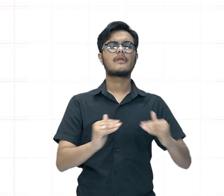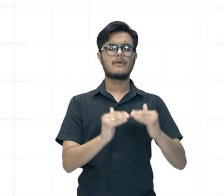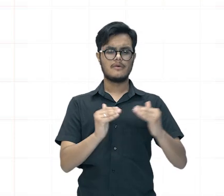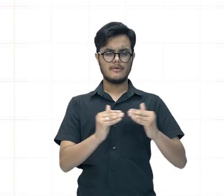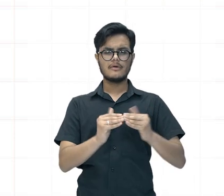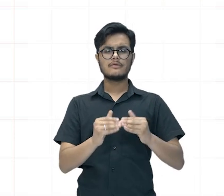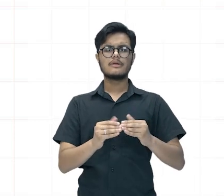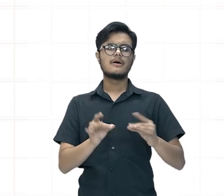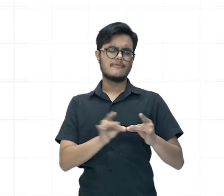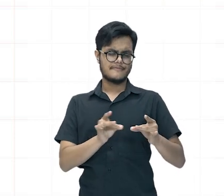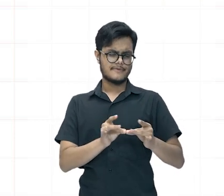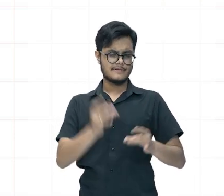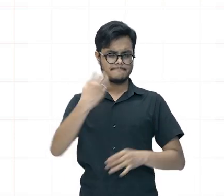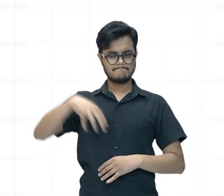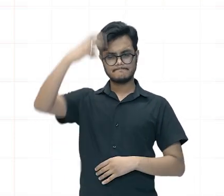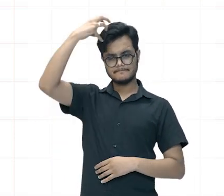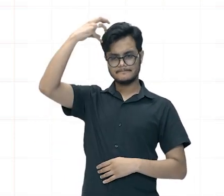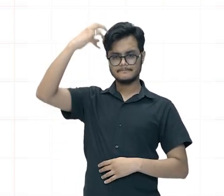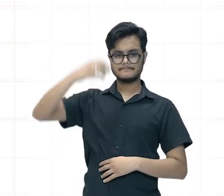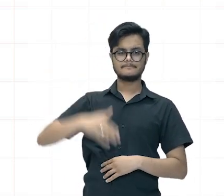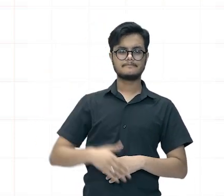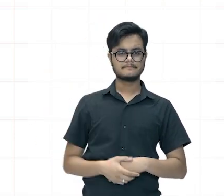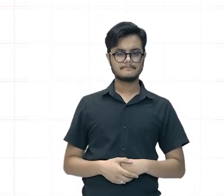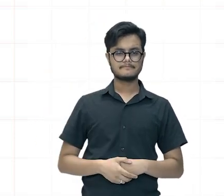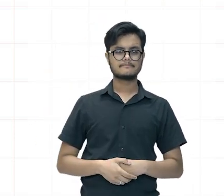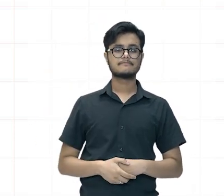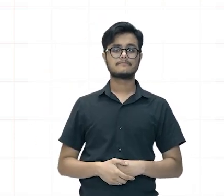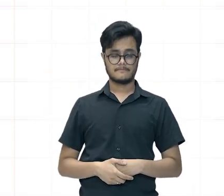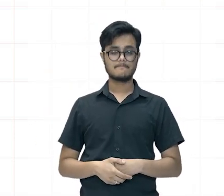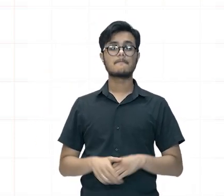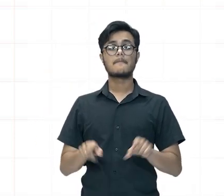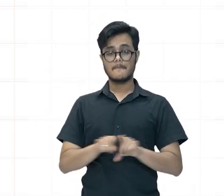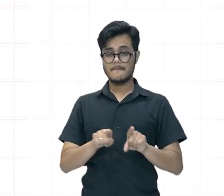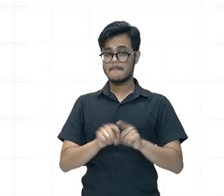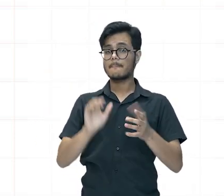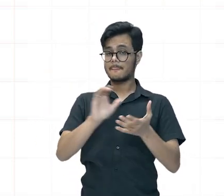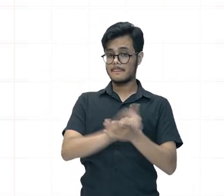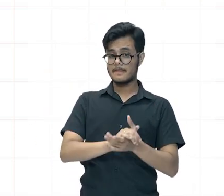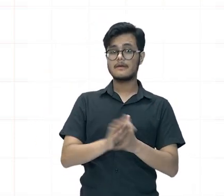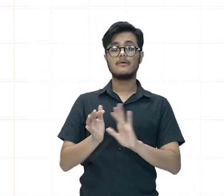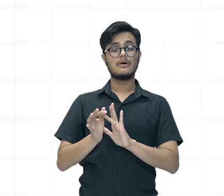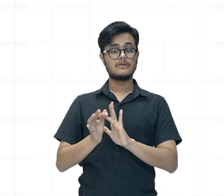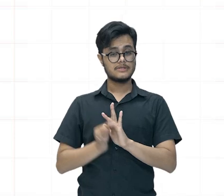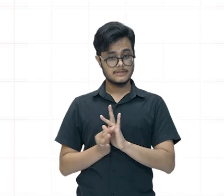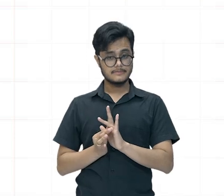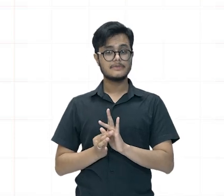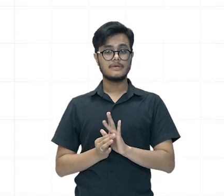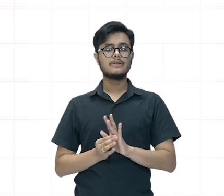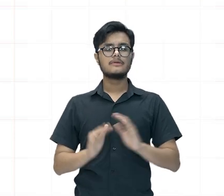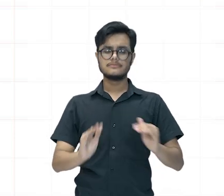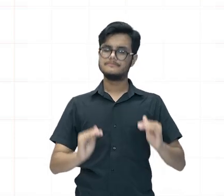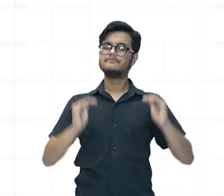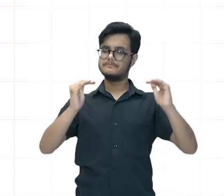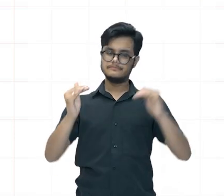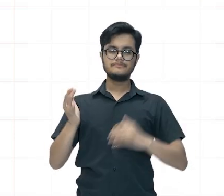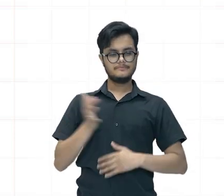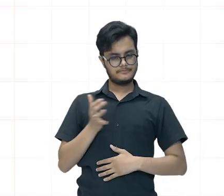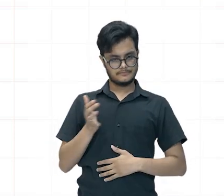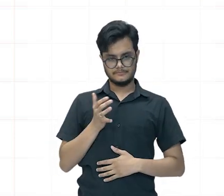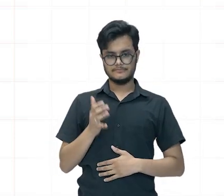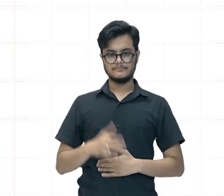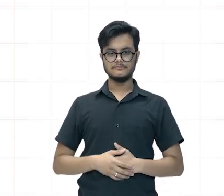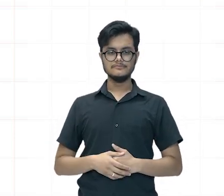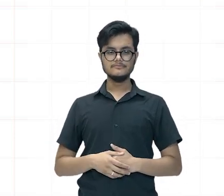era atribuído de acordo com a proximidade e fidelidade com o rei, tá? O casamento também era uma forma